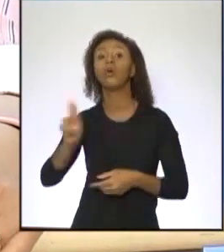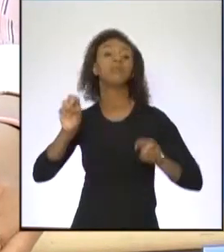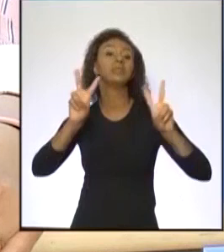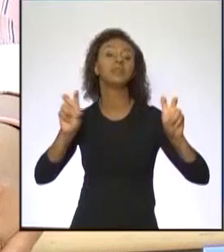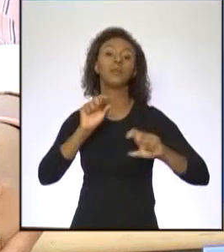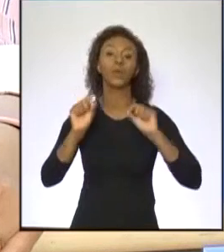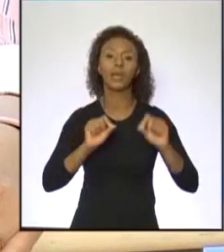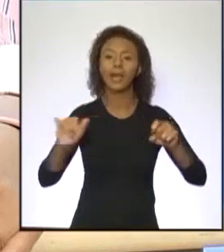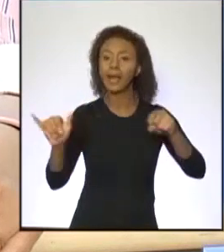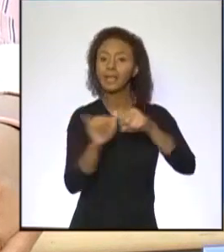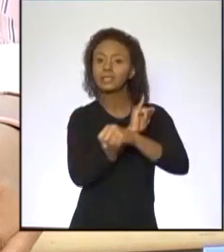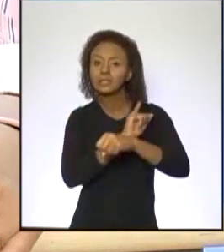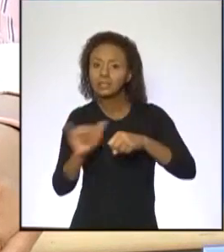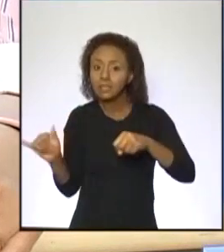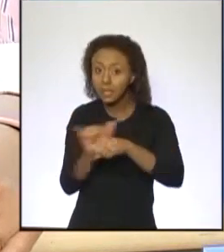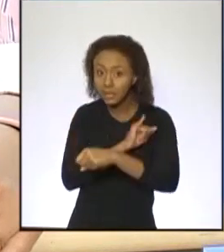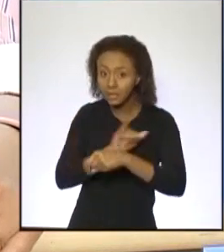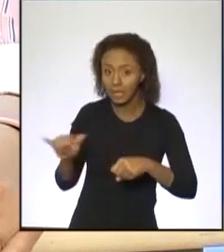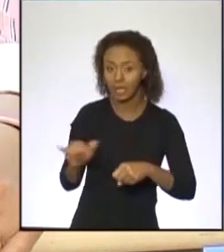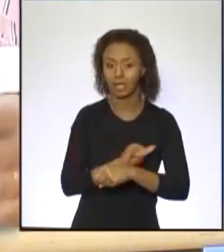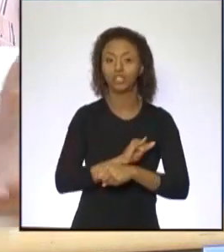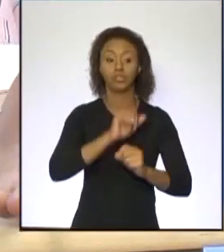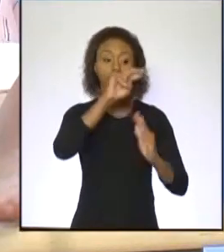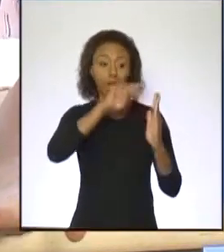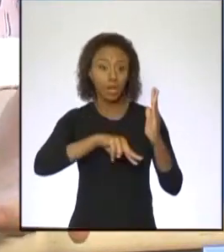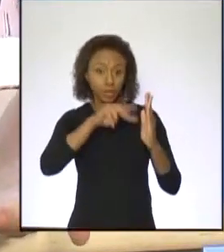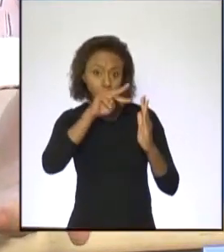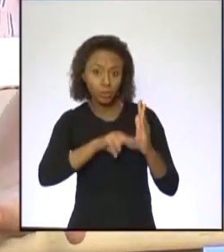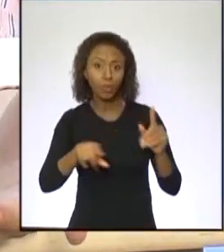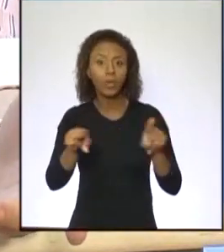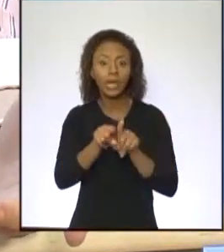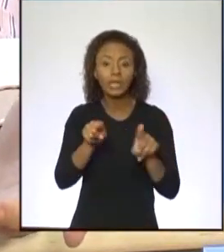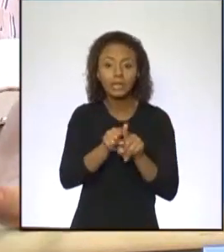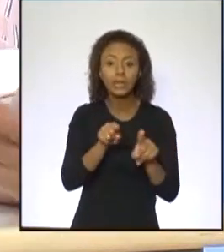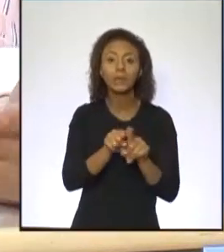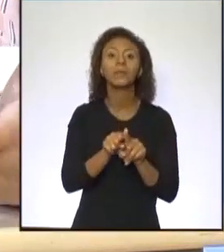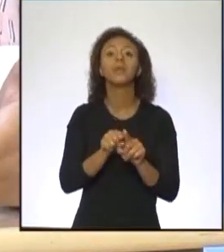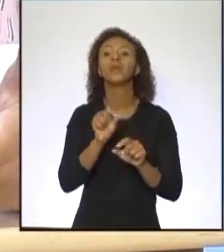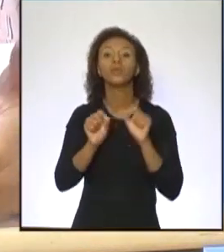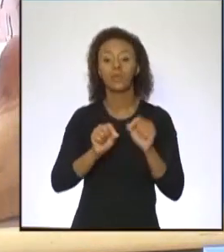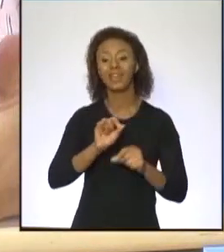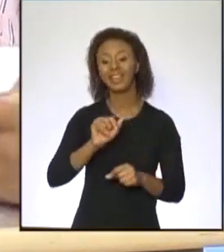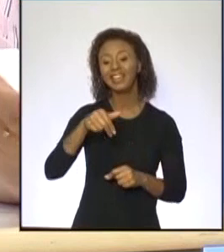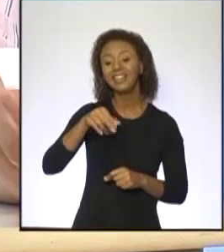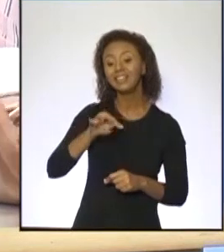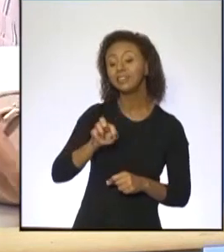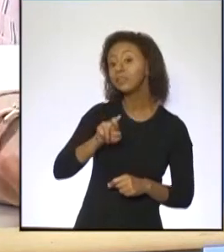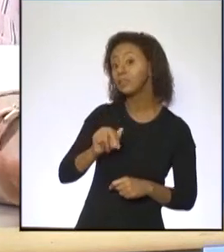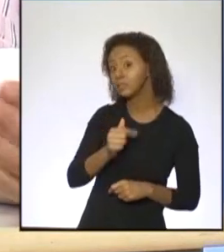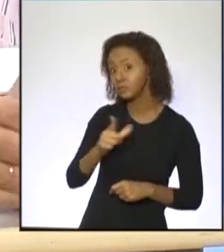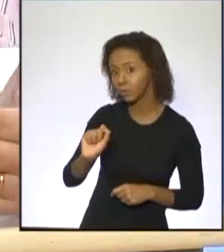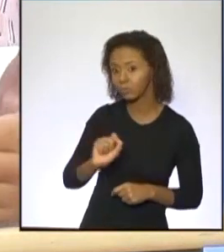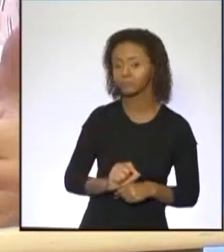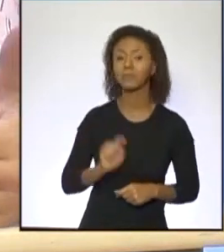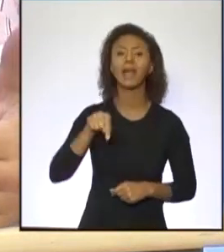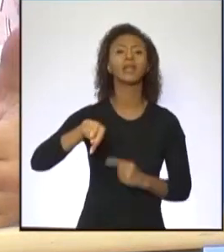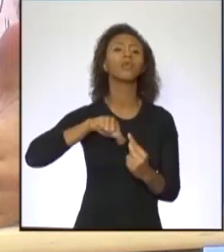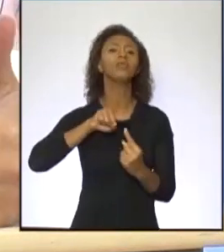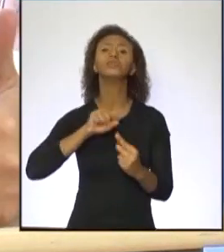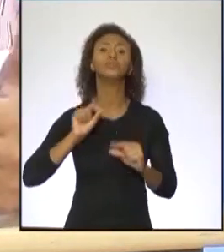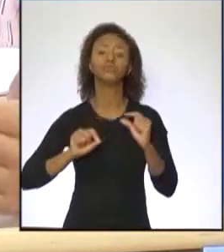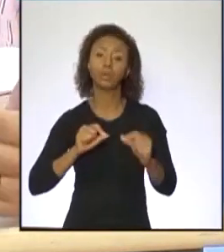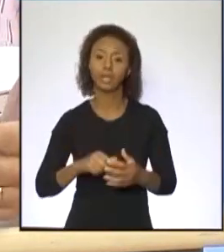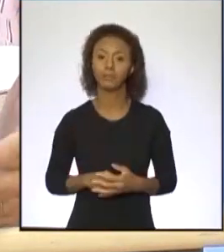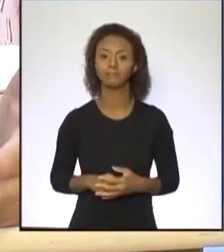em Interação. Ok? E os objetivos da aula de hoje são os seguintes. As atividades desta